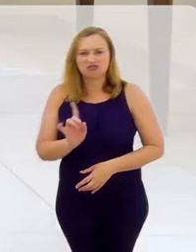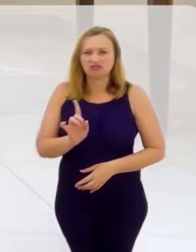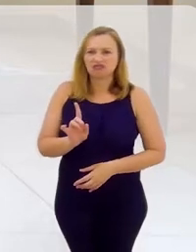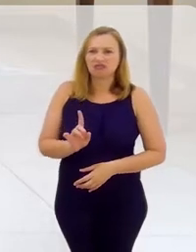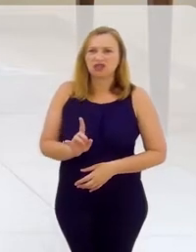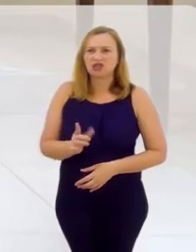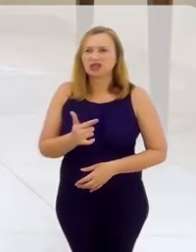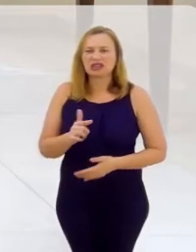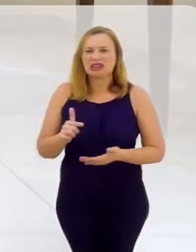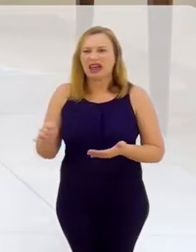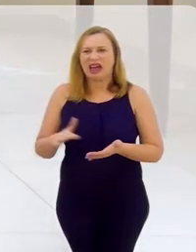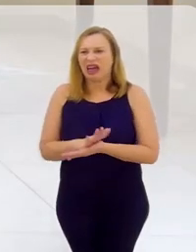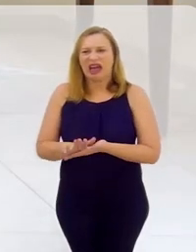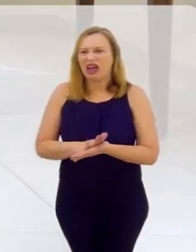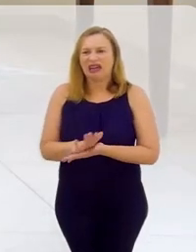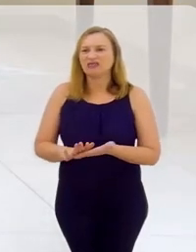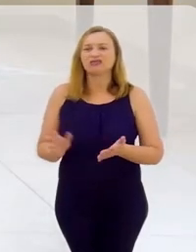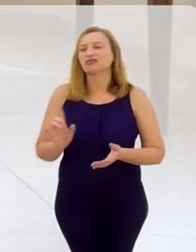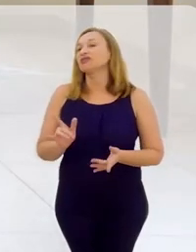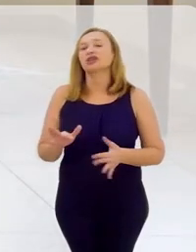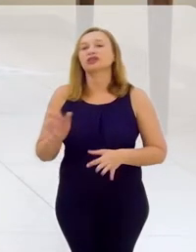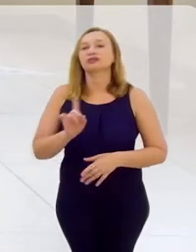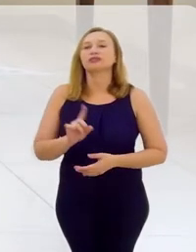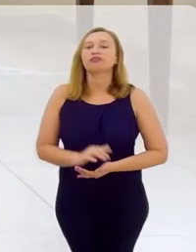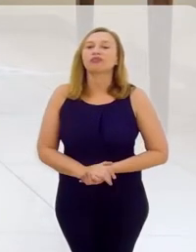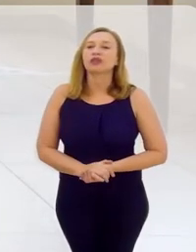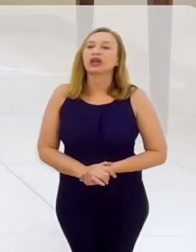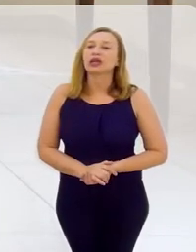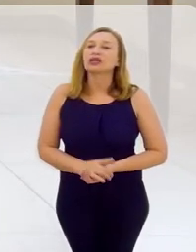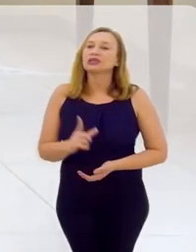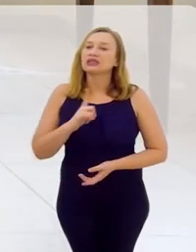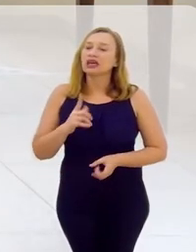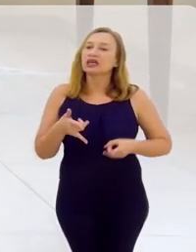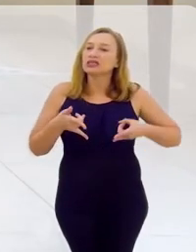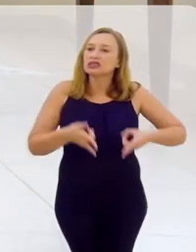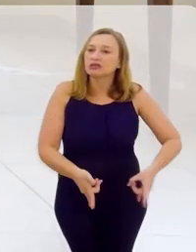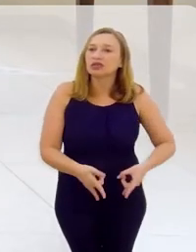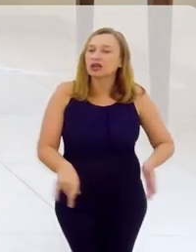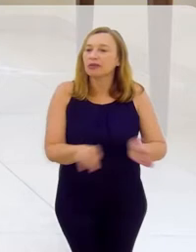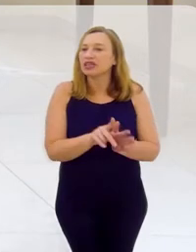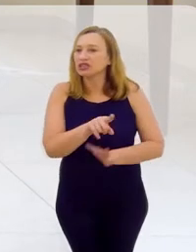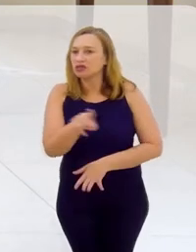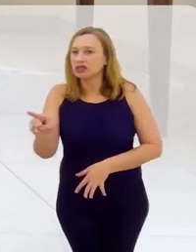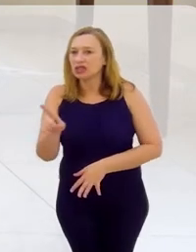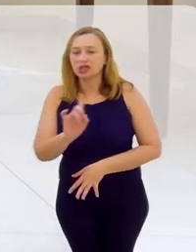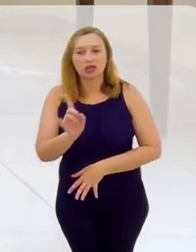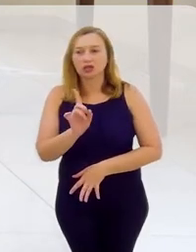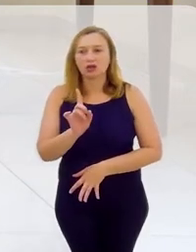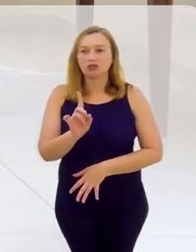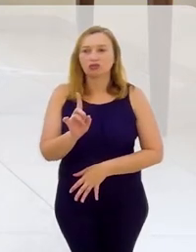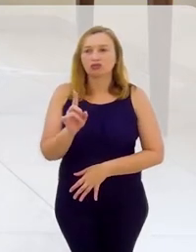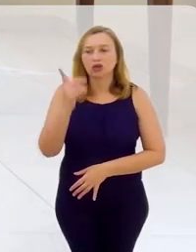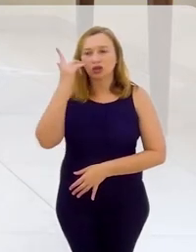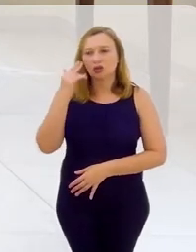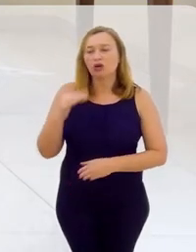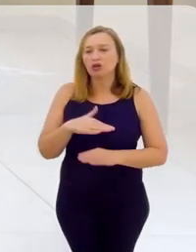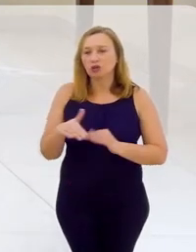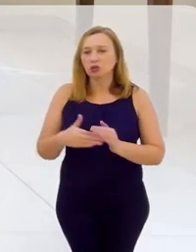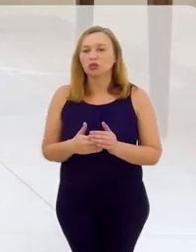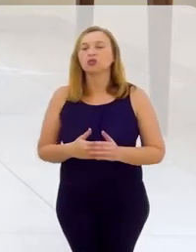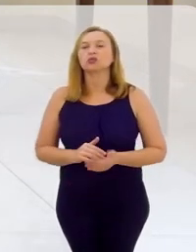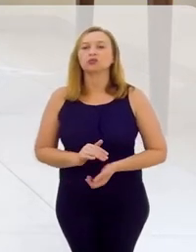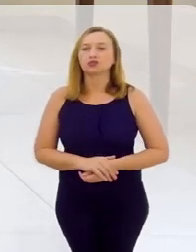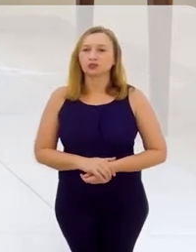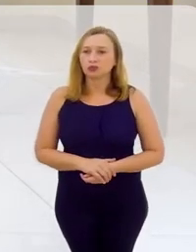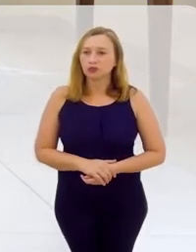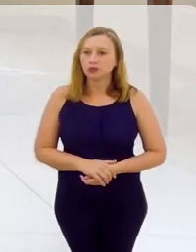Não é uma coisa diferente. Não tem nada assim diferente, né? Certo. Existe um cemitério só de vocês? Não, Uma ala só de não